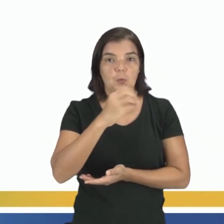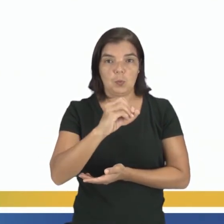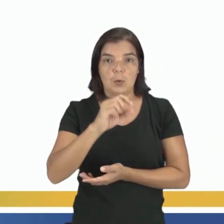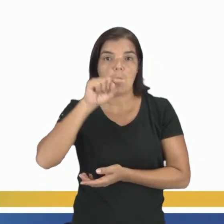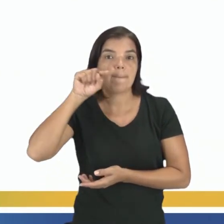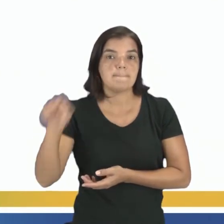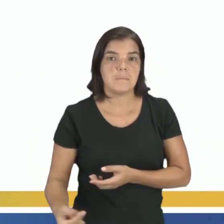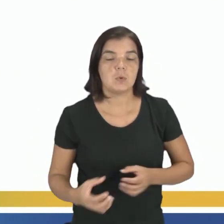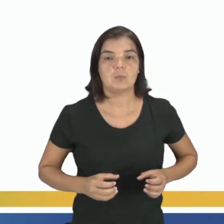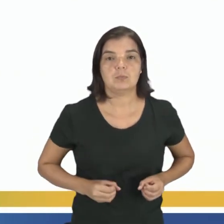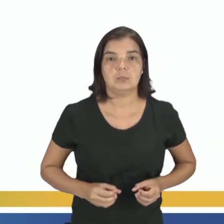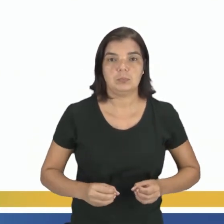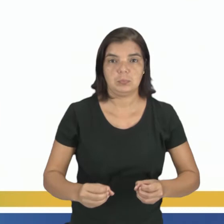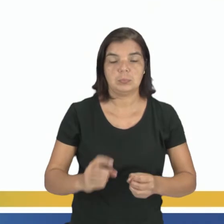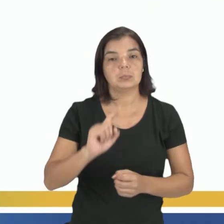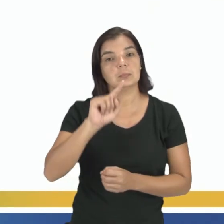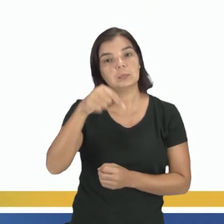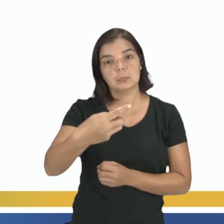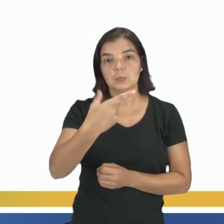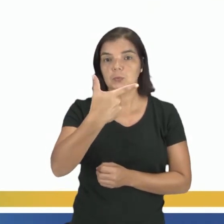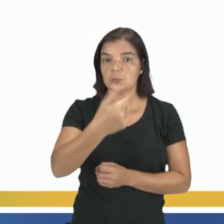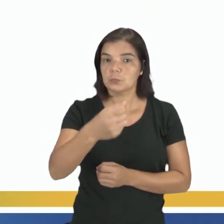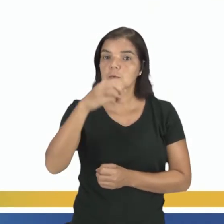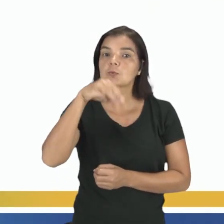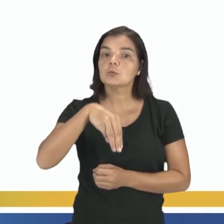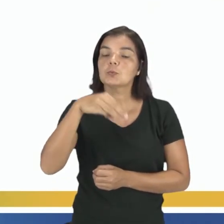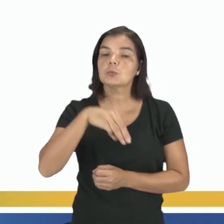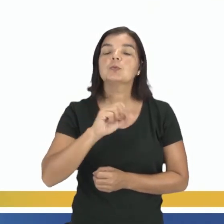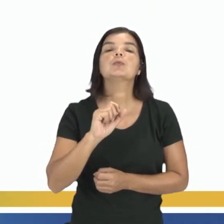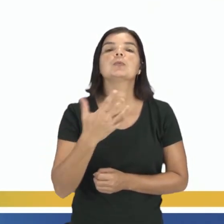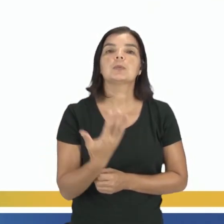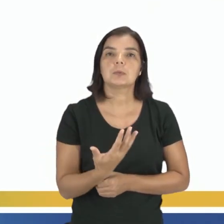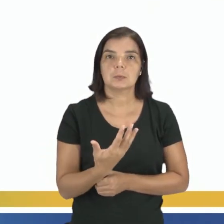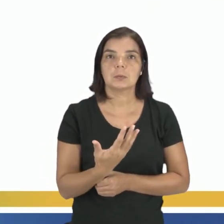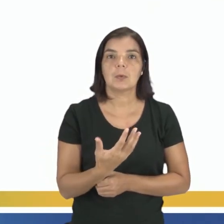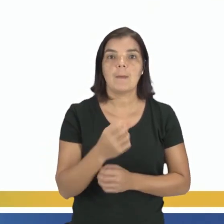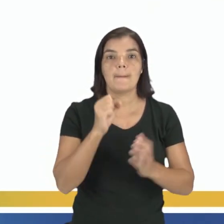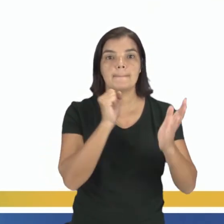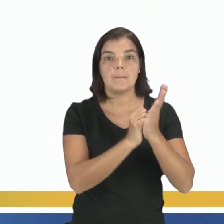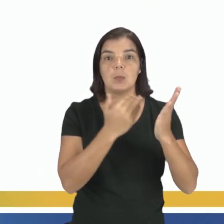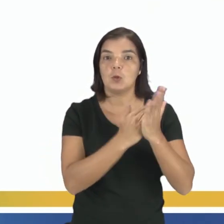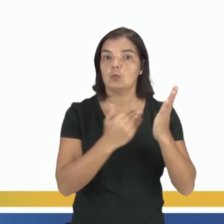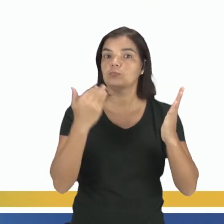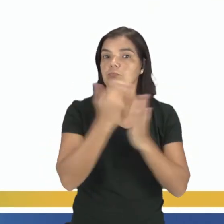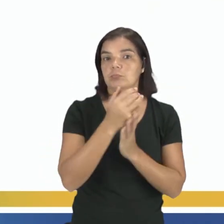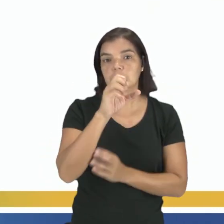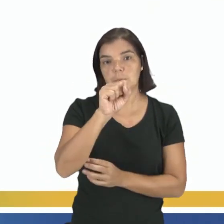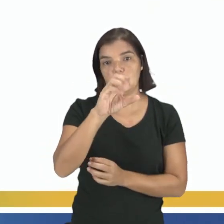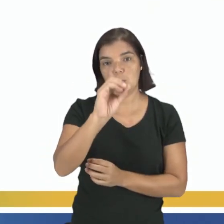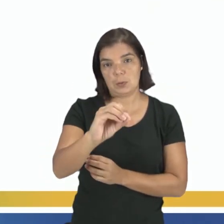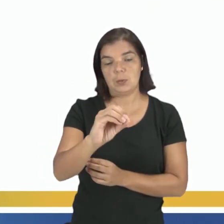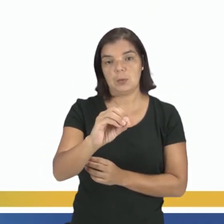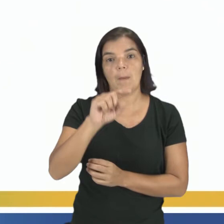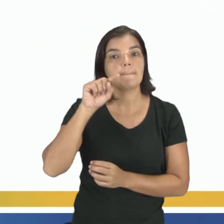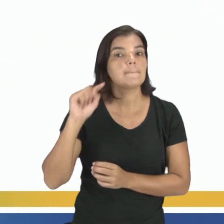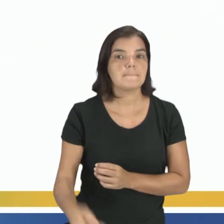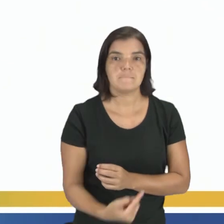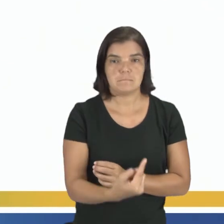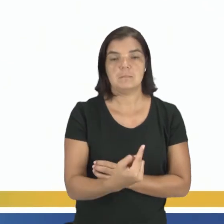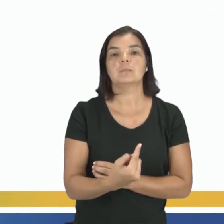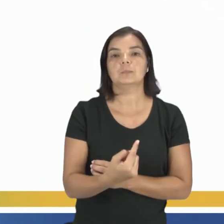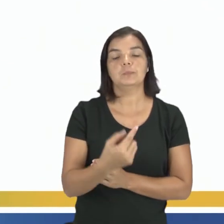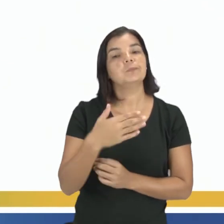mil bactérias. Após 20 minutos, o que aconteceu? Passou para 80 mil bactérias. Então, logo,